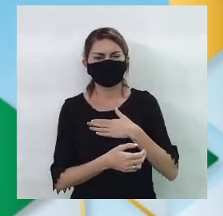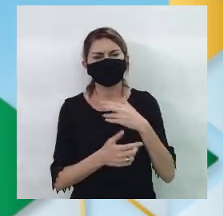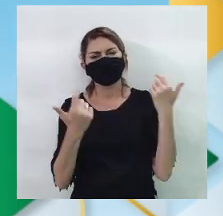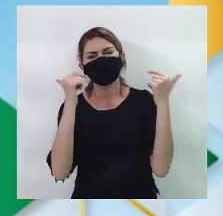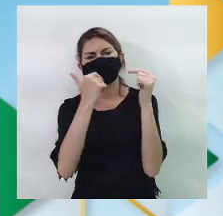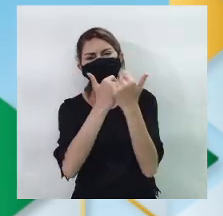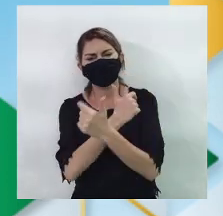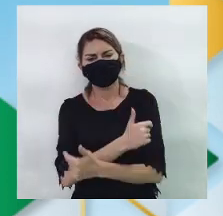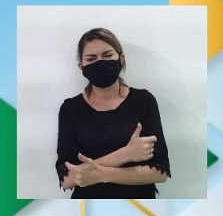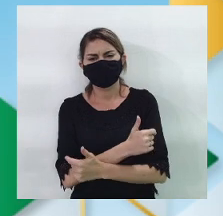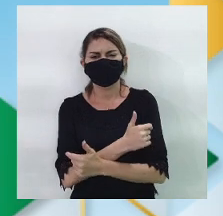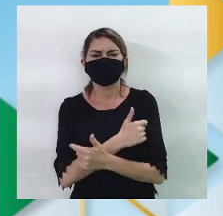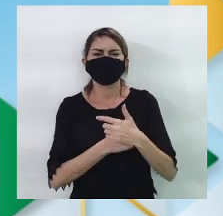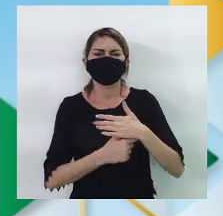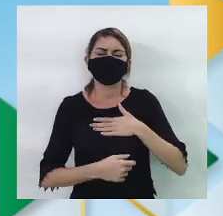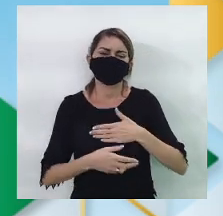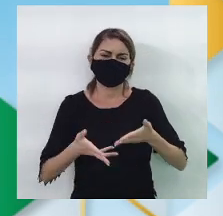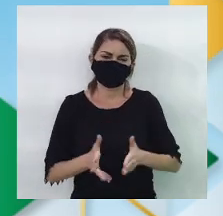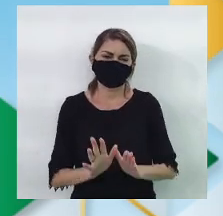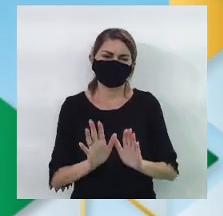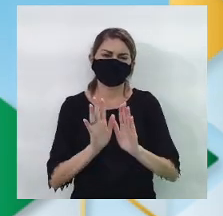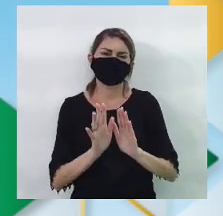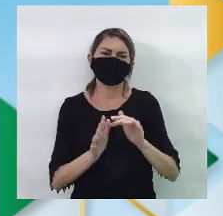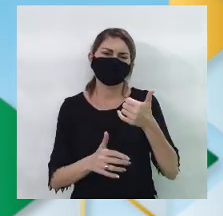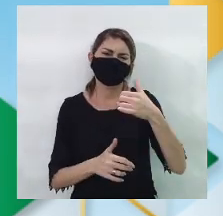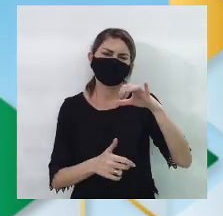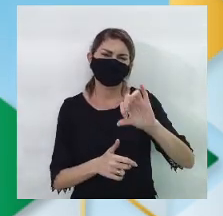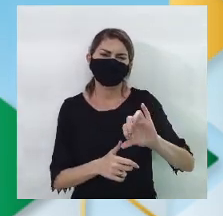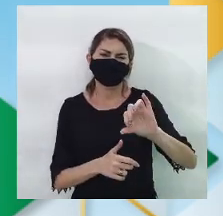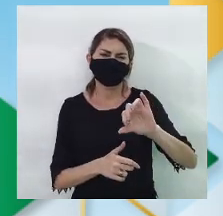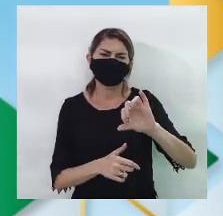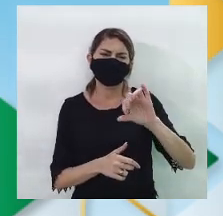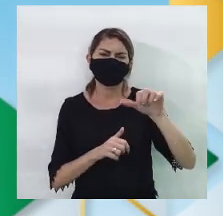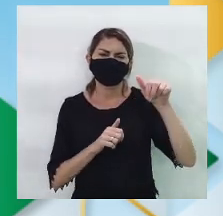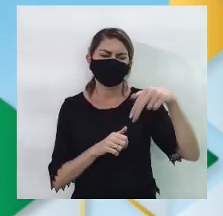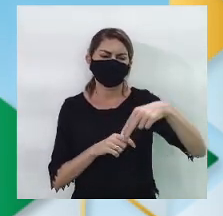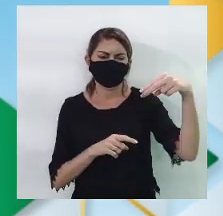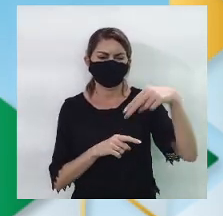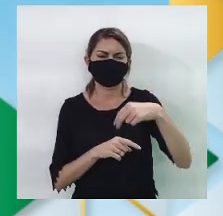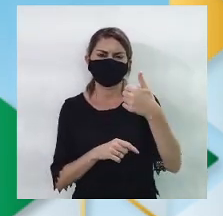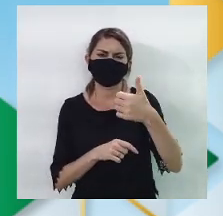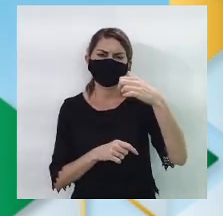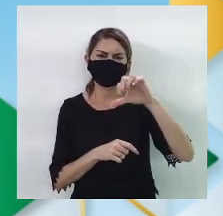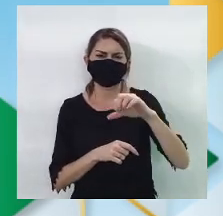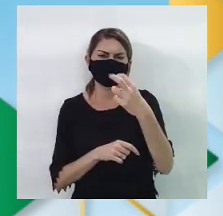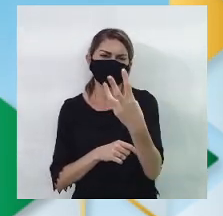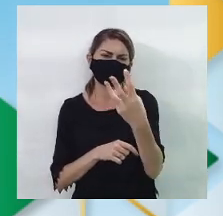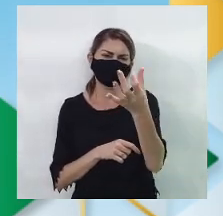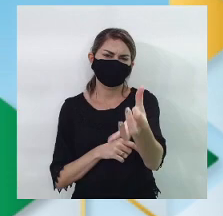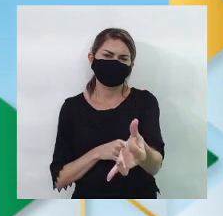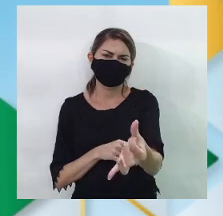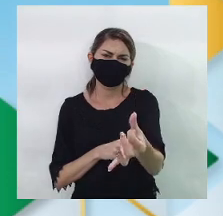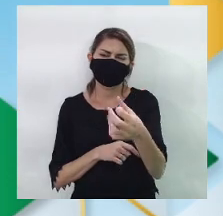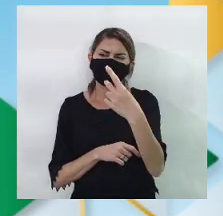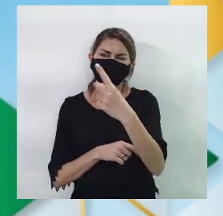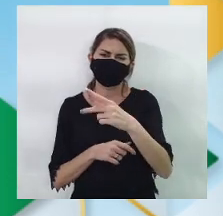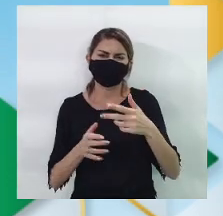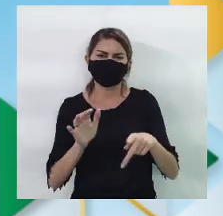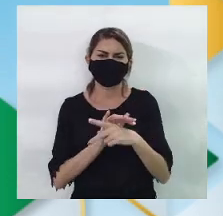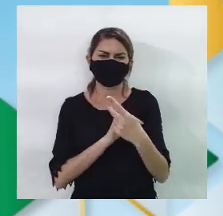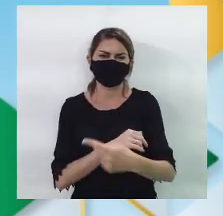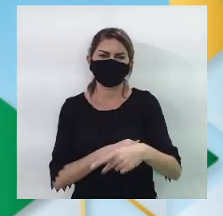risos, né? Ela é nascida a 19 de novembro de 1936 e é natural